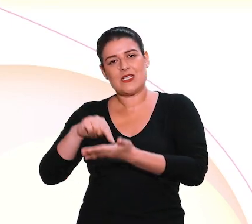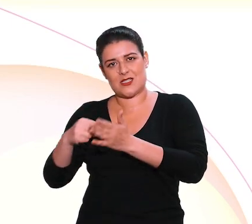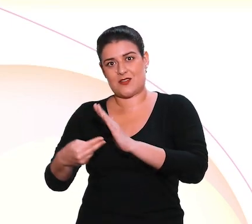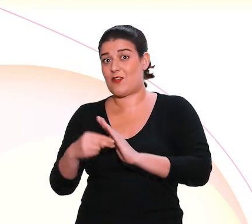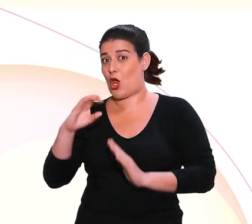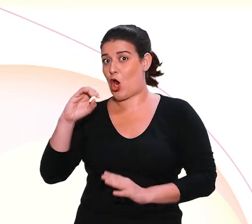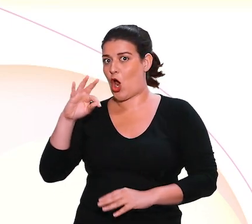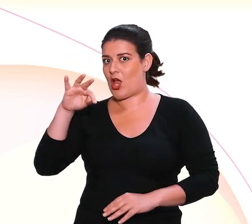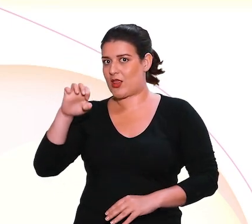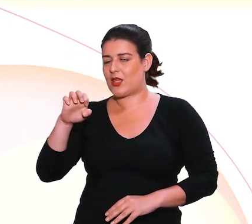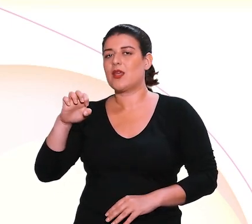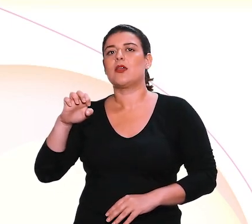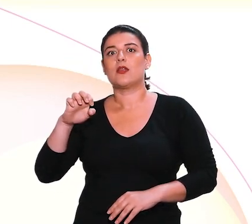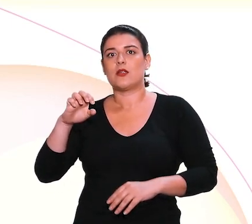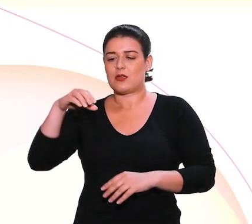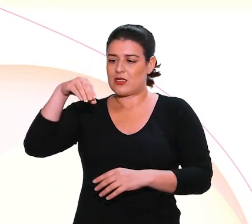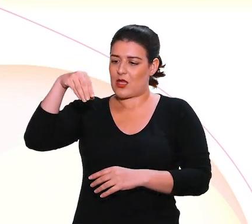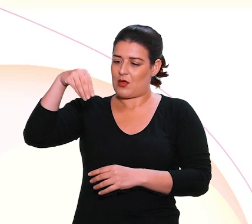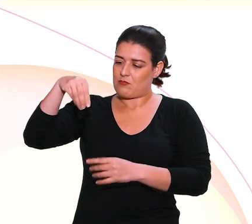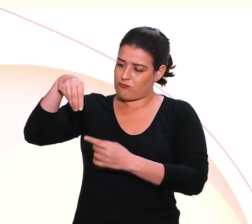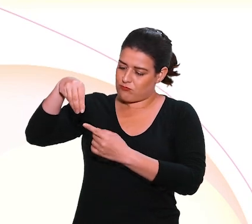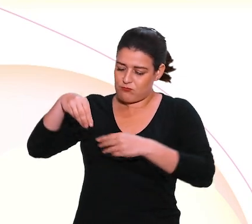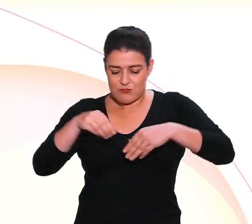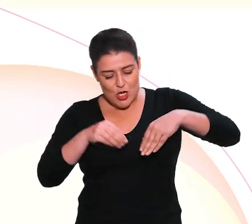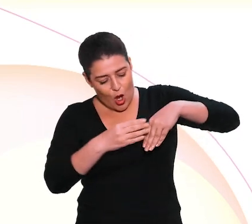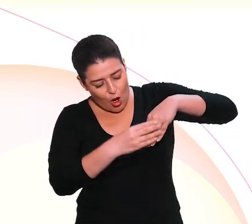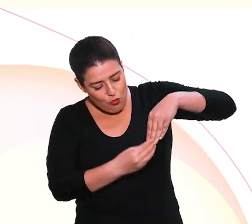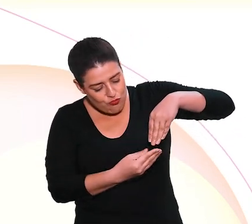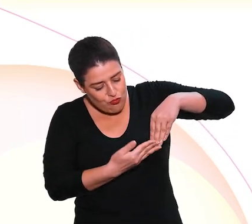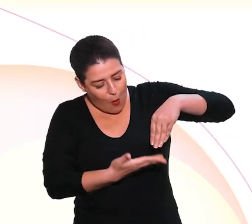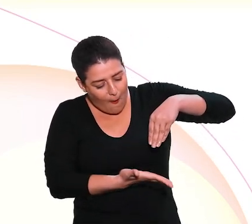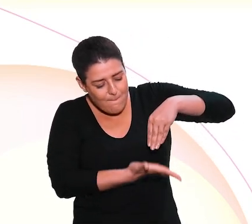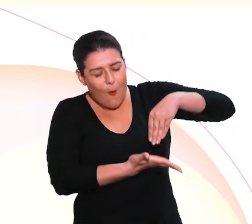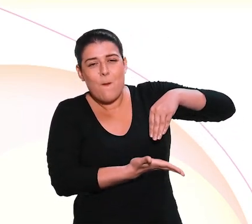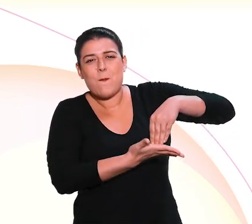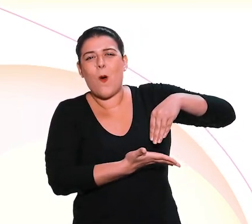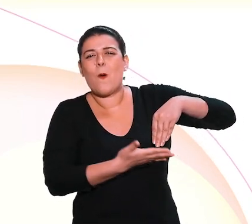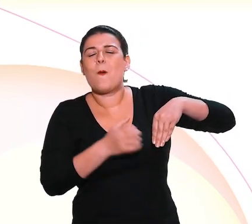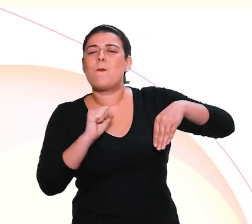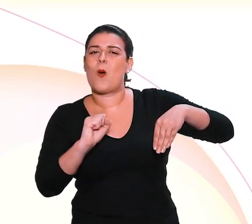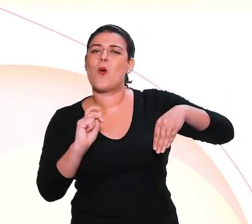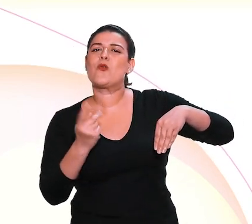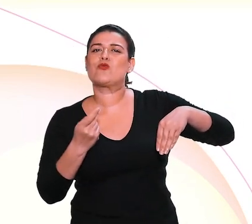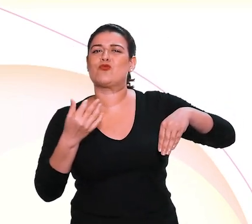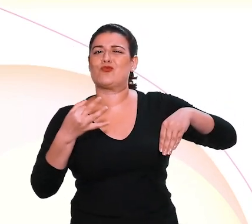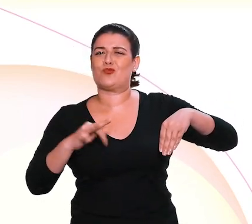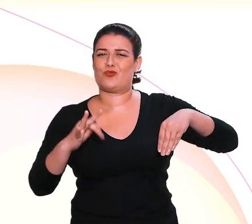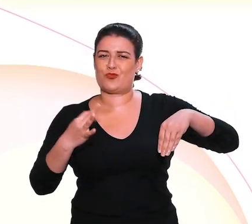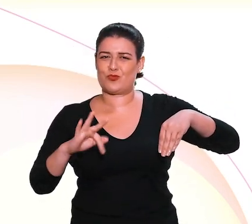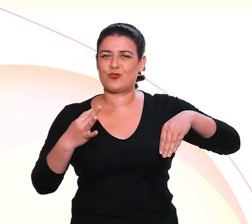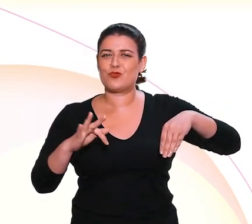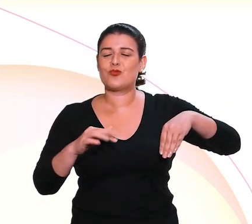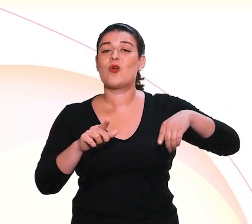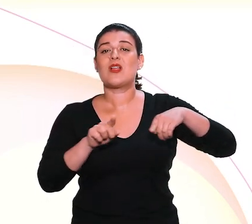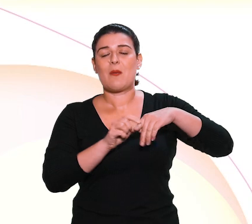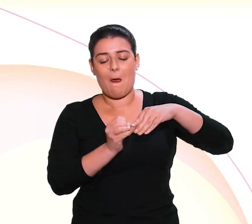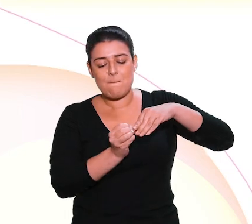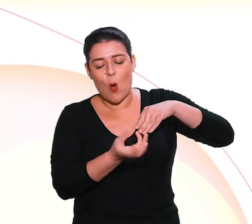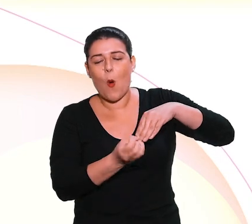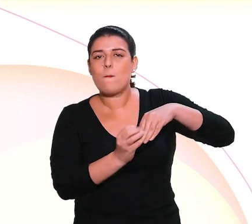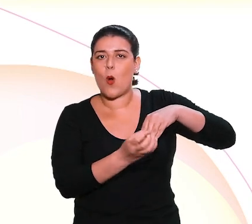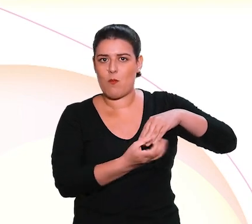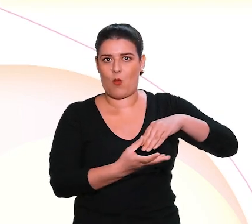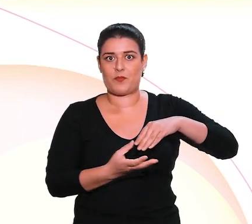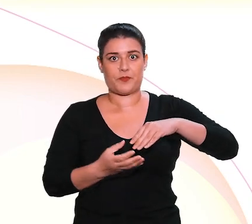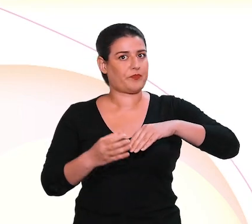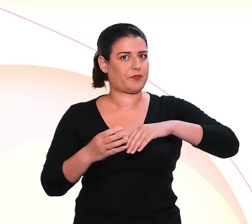cone. Só que o cone tem uma ponta. Se tem uma ponta, você tem uma área de pressão muito específica que causa dor, que causa abertura de ferida.